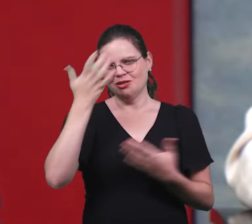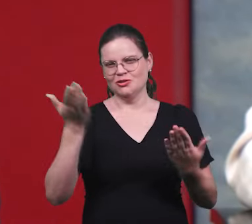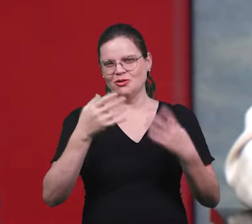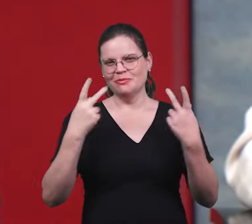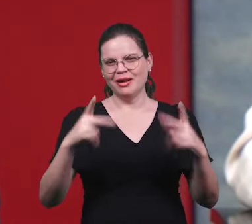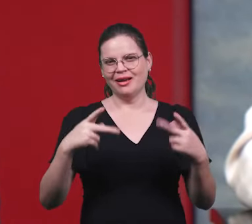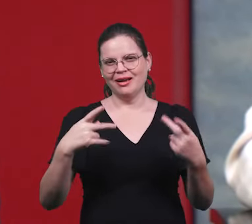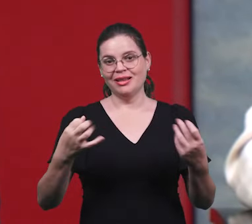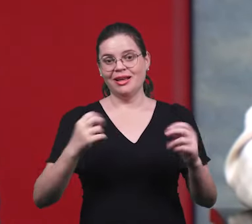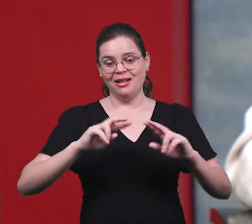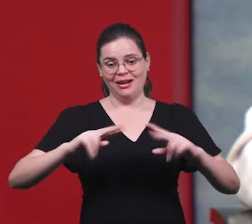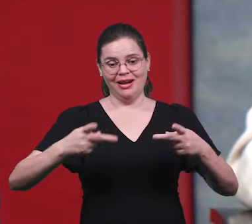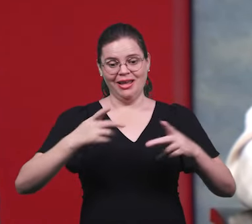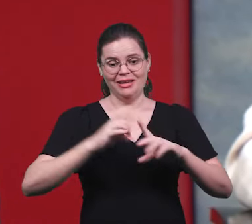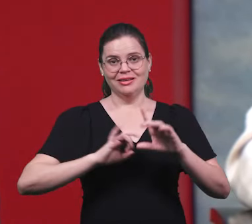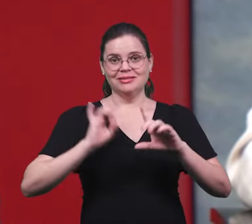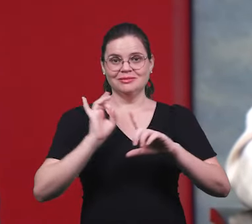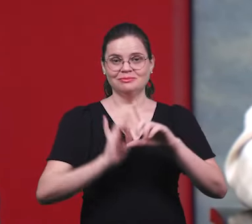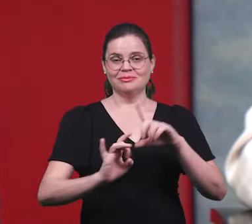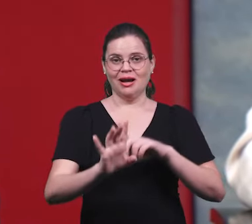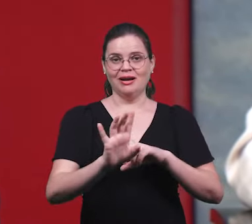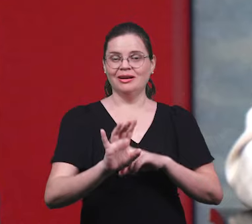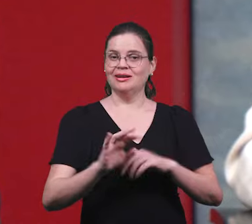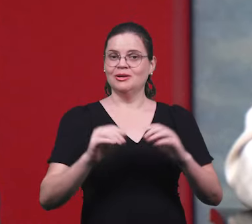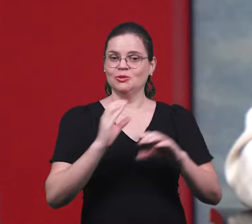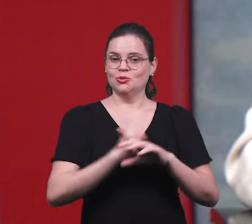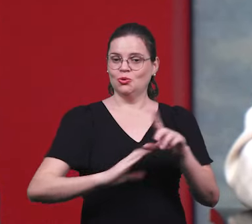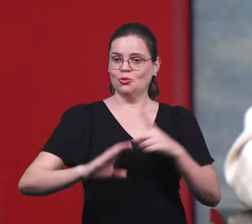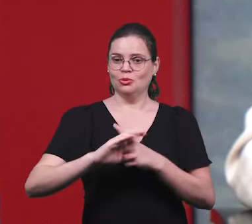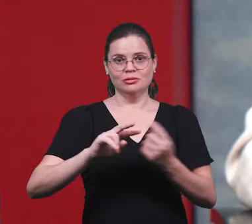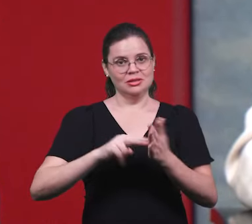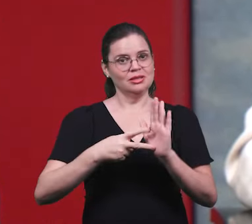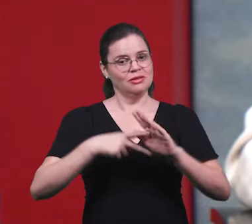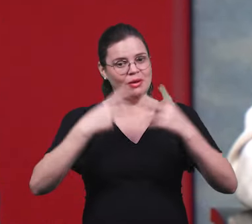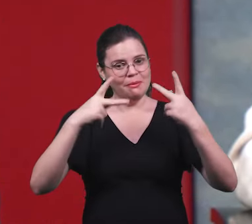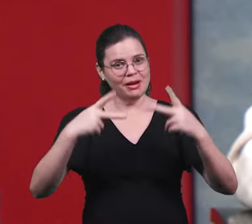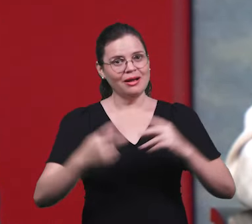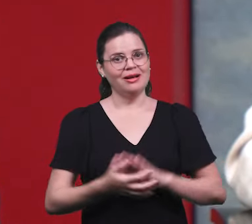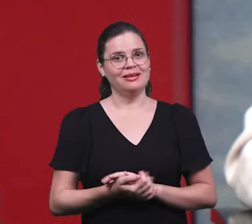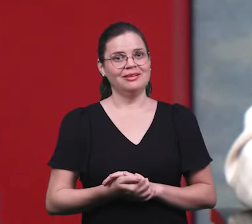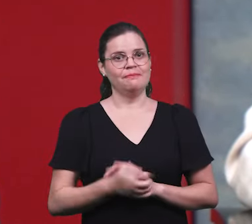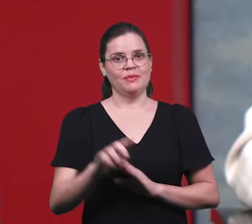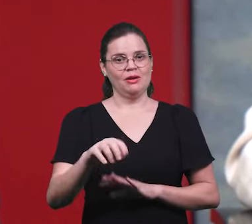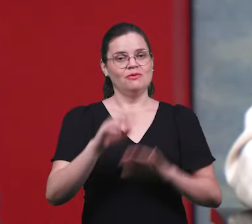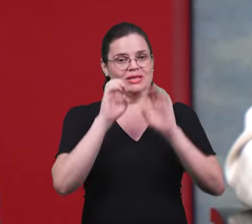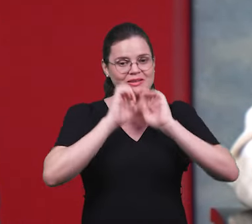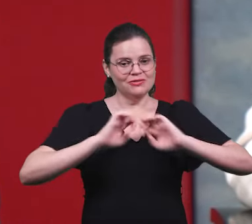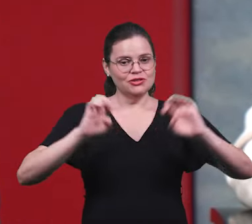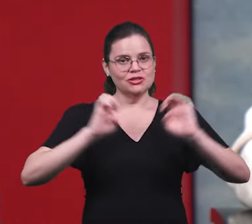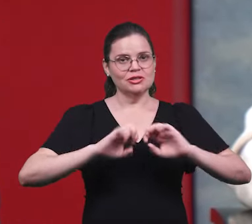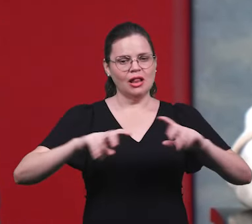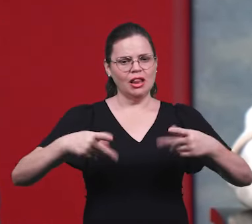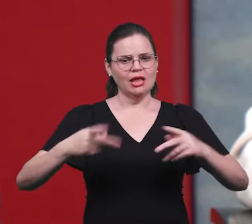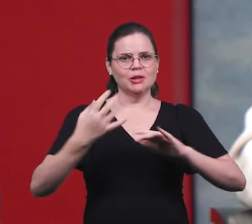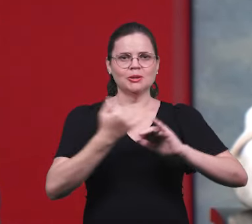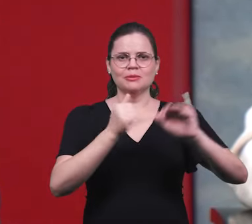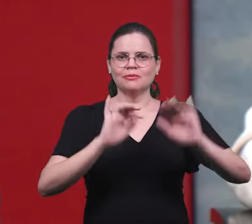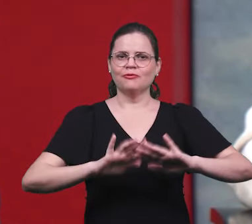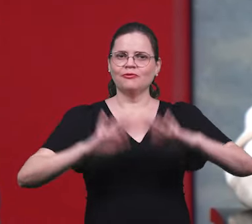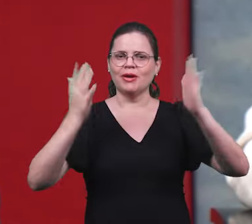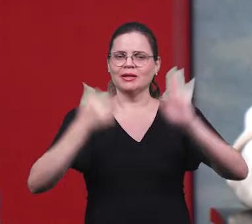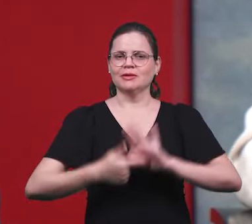Você manda um link de um culto, você está pregando o Evangelho. Você mandou o link do Trombetas e Festas, onde